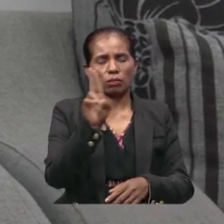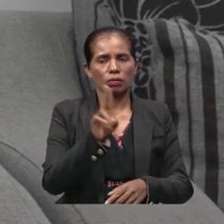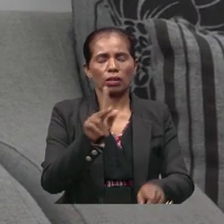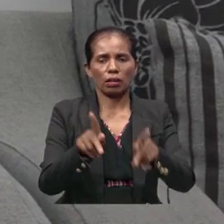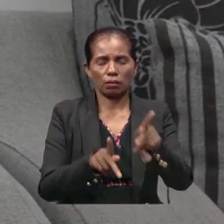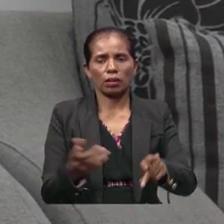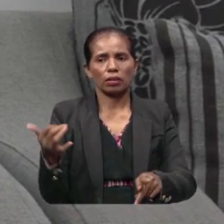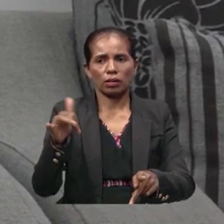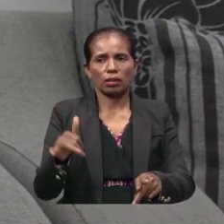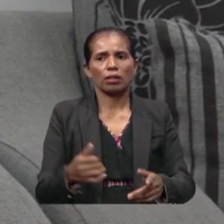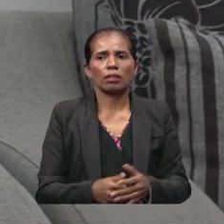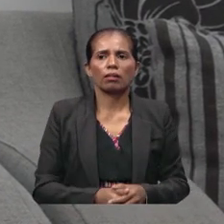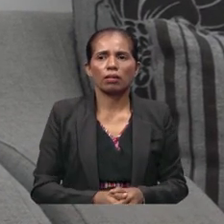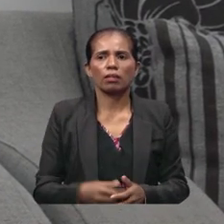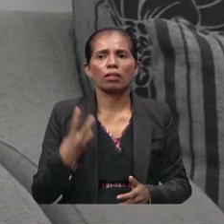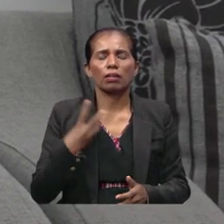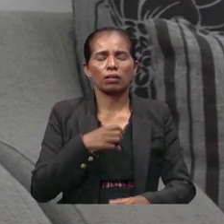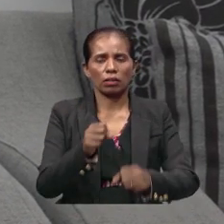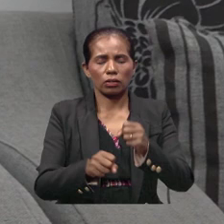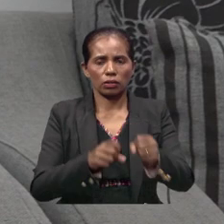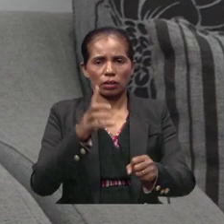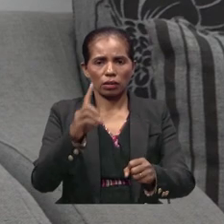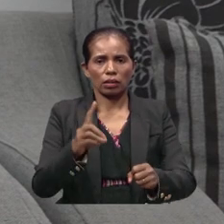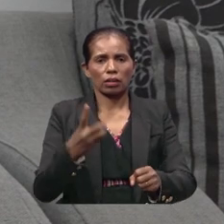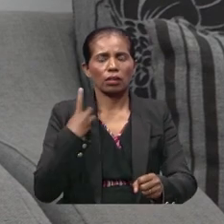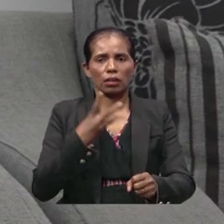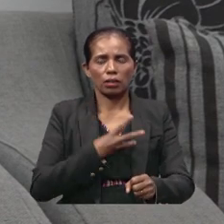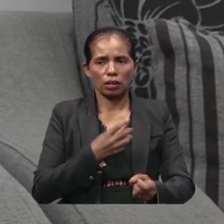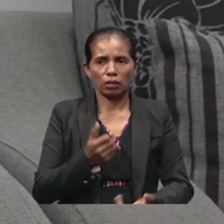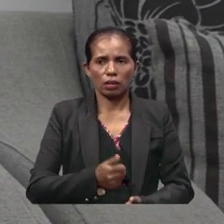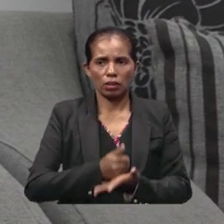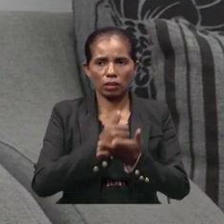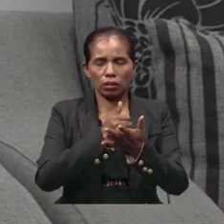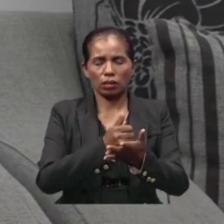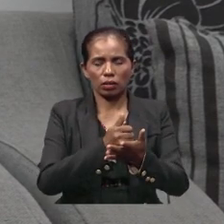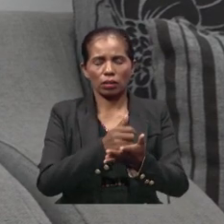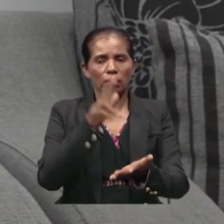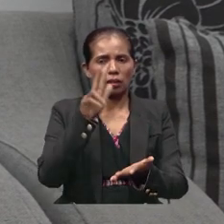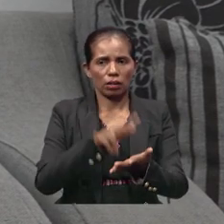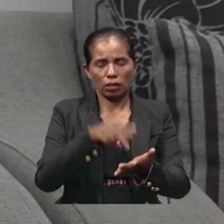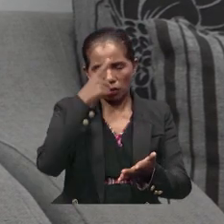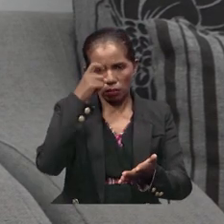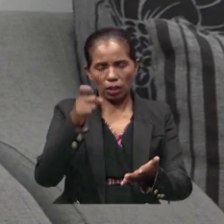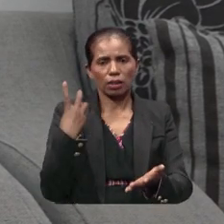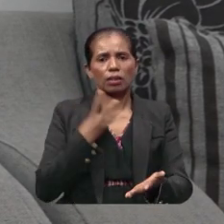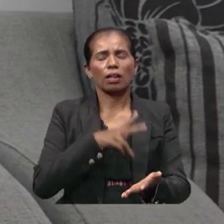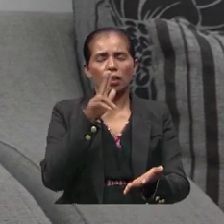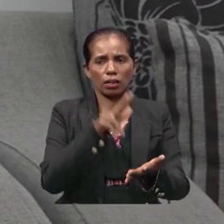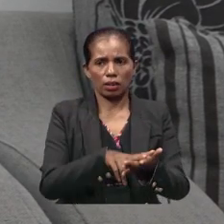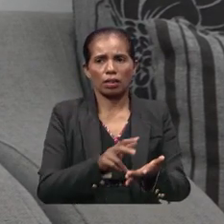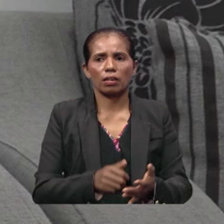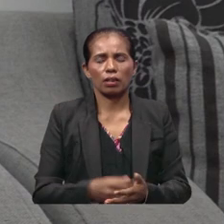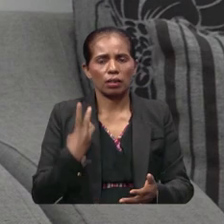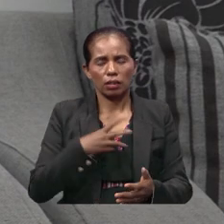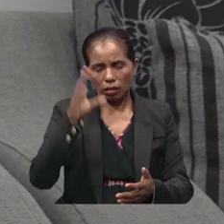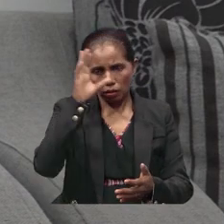na hora ainda nem está tu e a sociedade ainda mas que está tu facilita que legaliza falta mas também tem que legaliza então